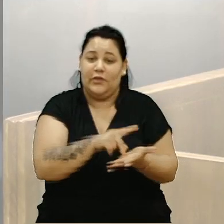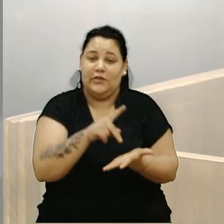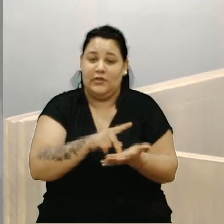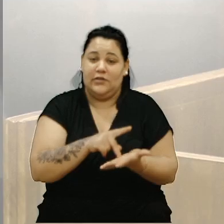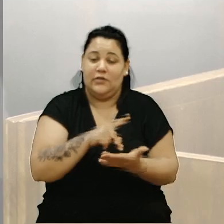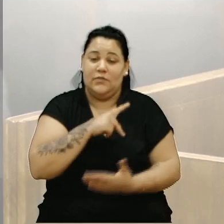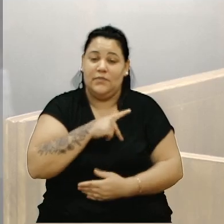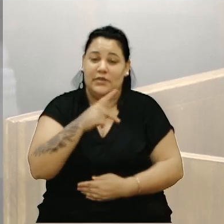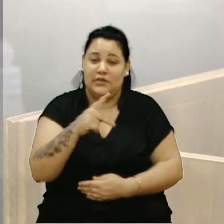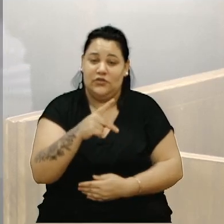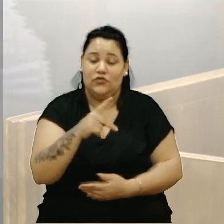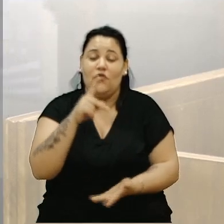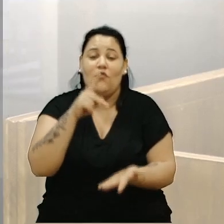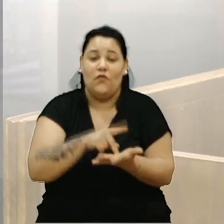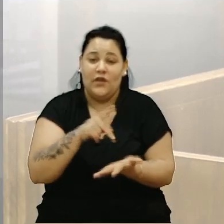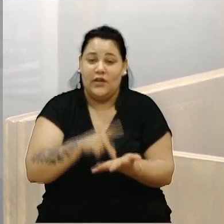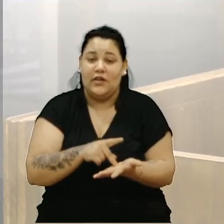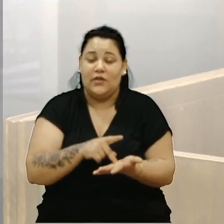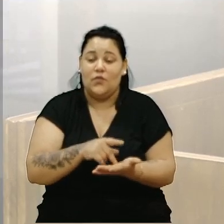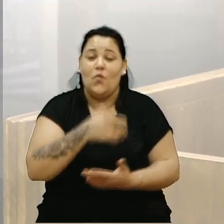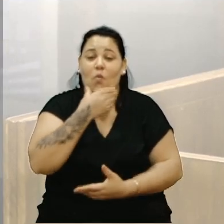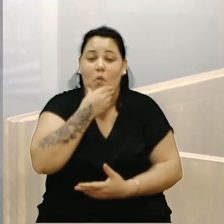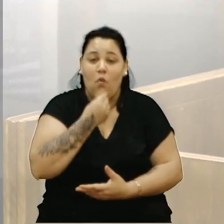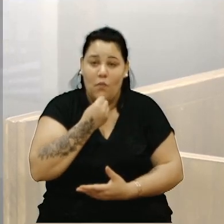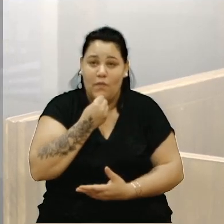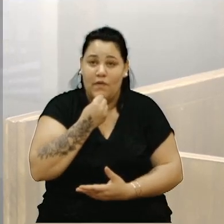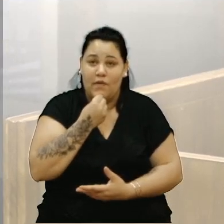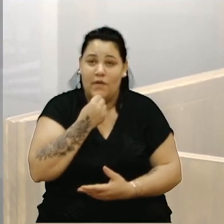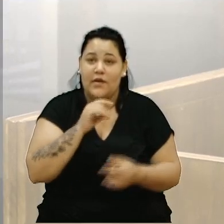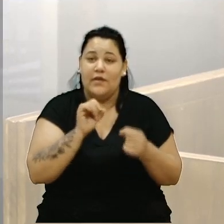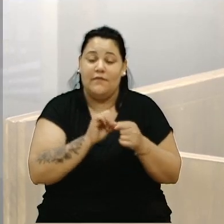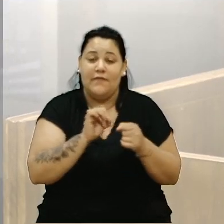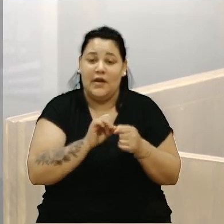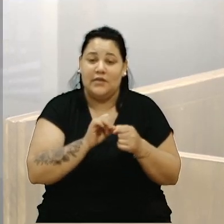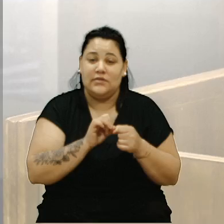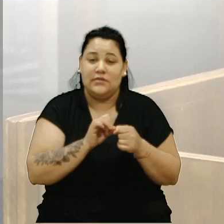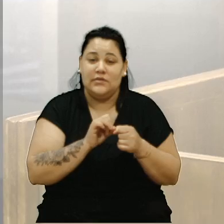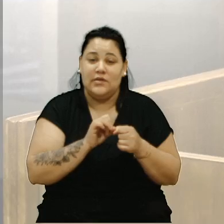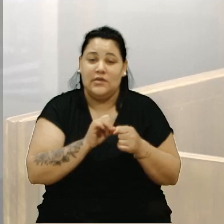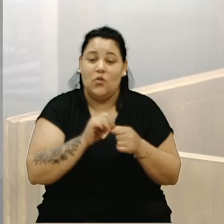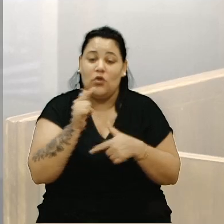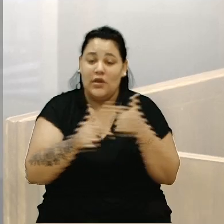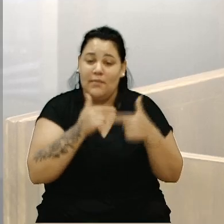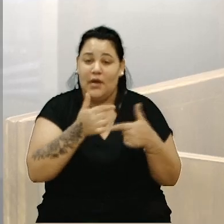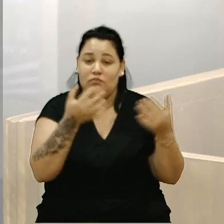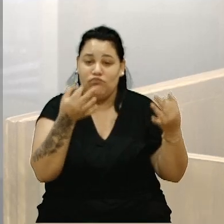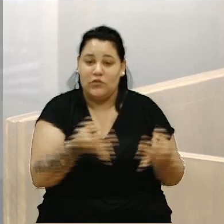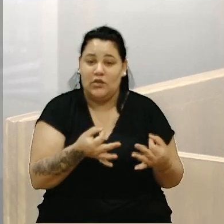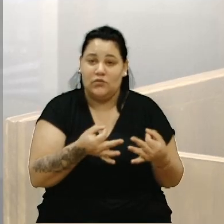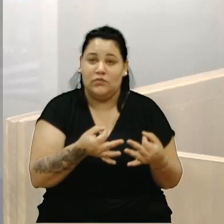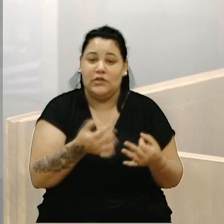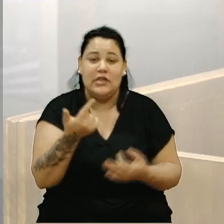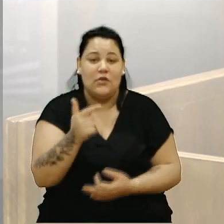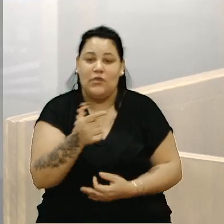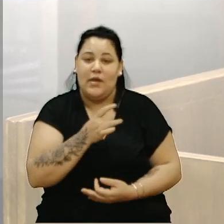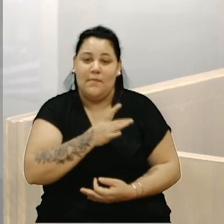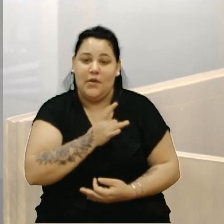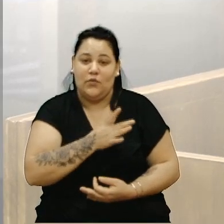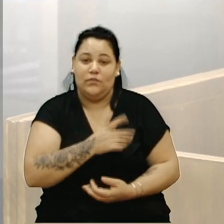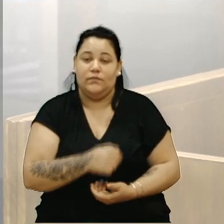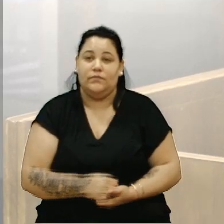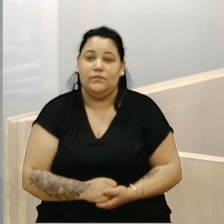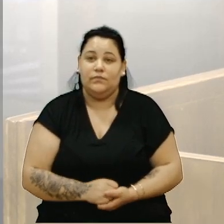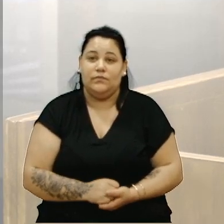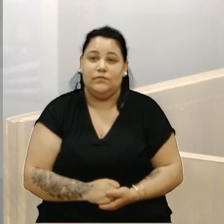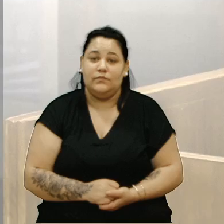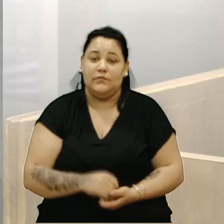um verdadeiro homem que faça o que precisa ser feito, sem medo,